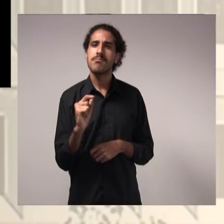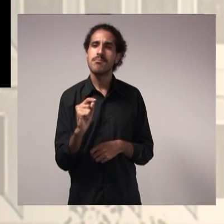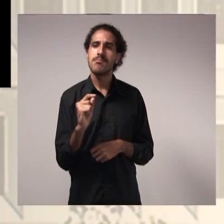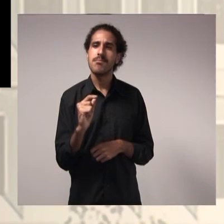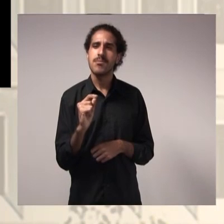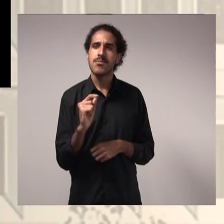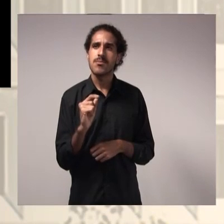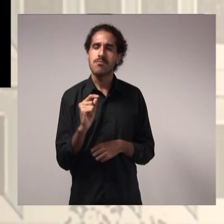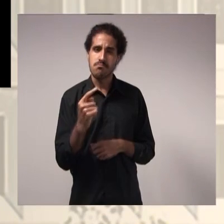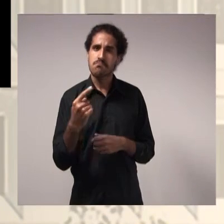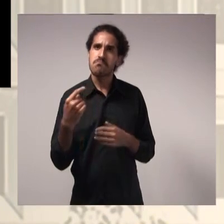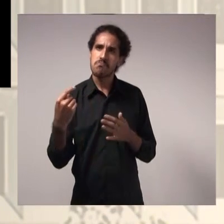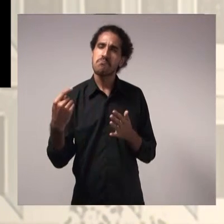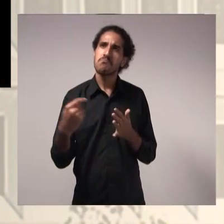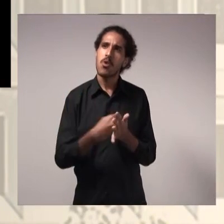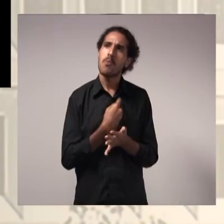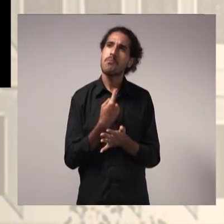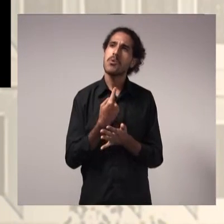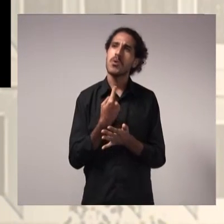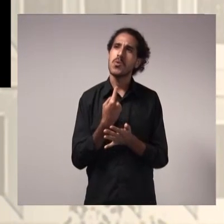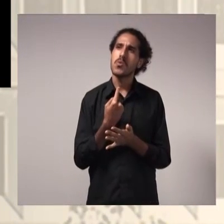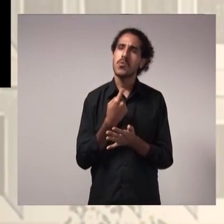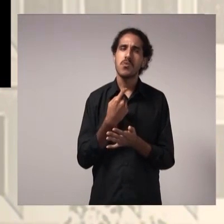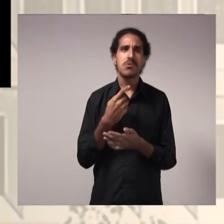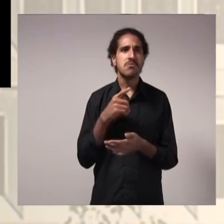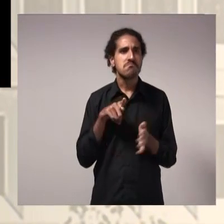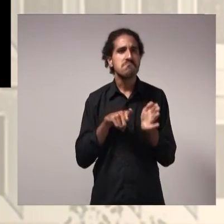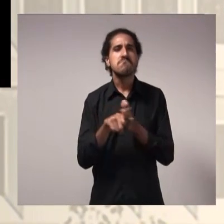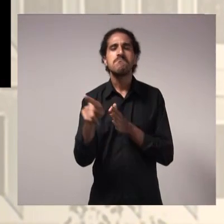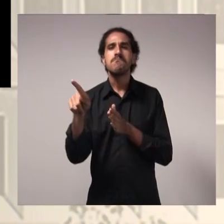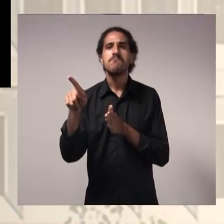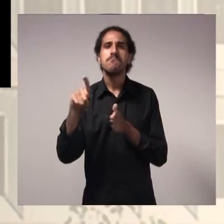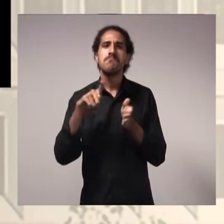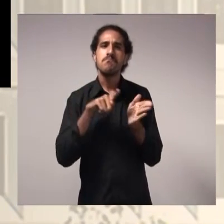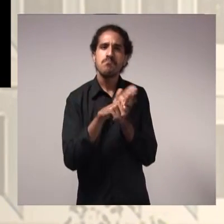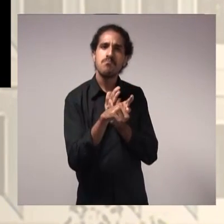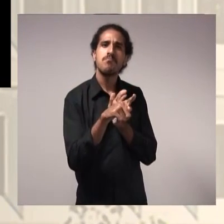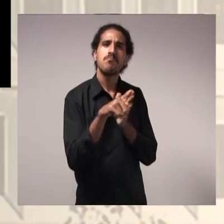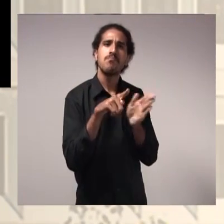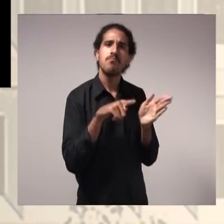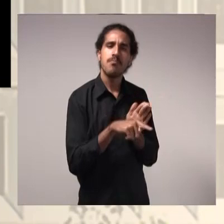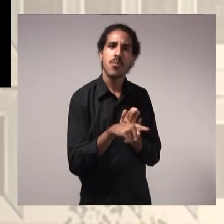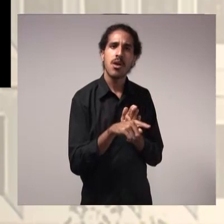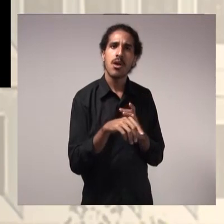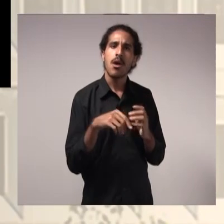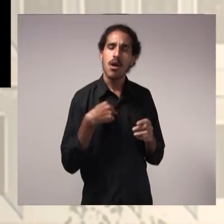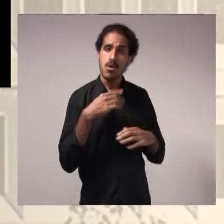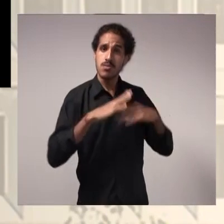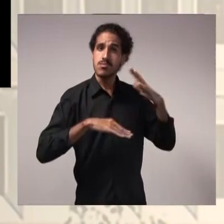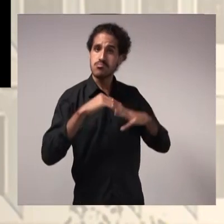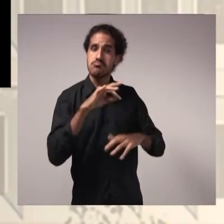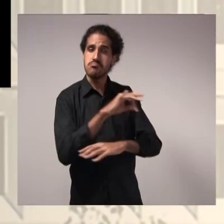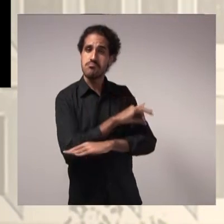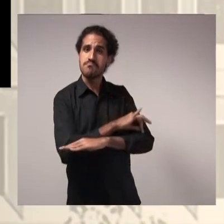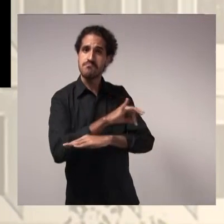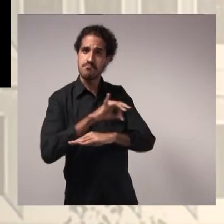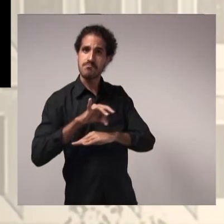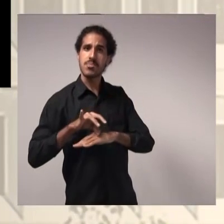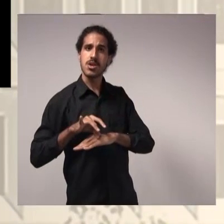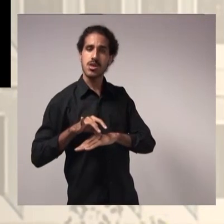Isso é uma pergunta que eu venho fazendo, e a atuação como arquiteto